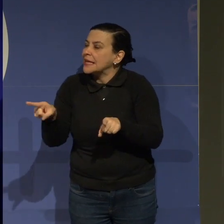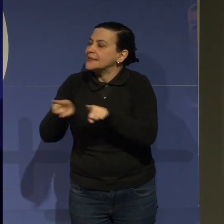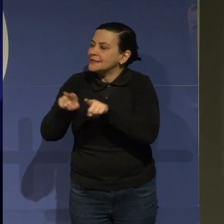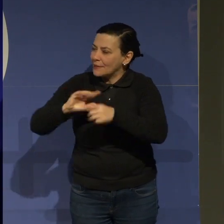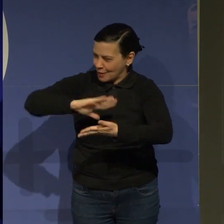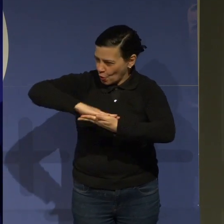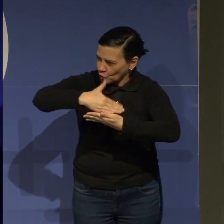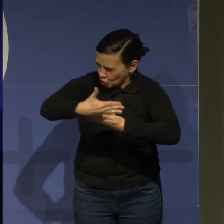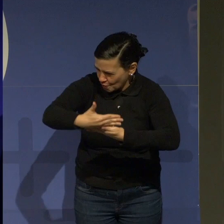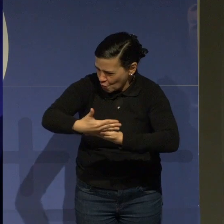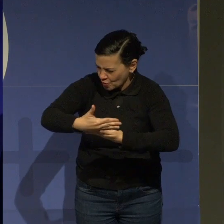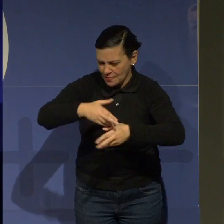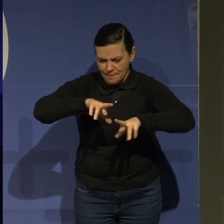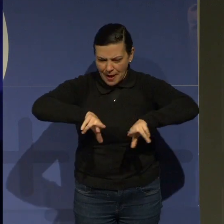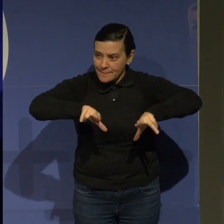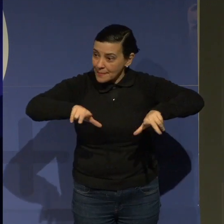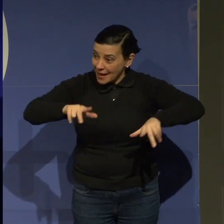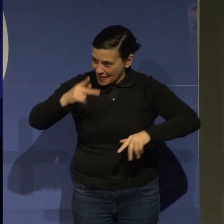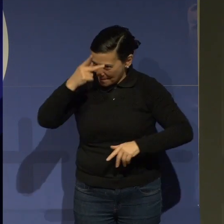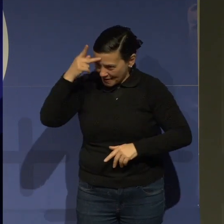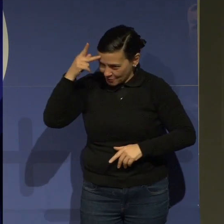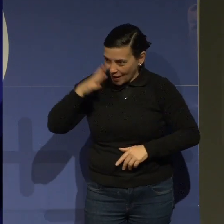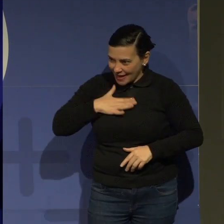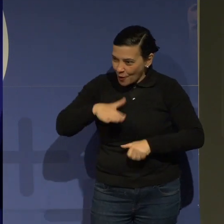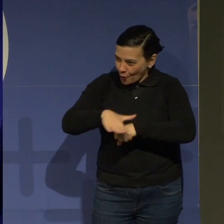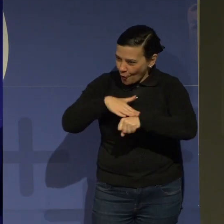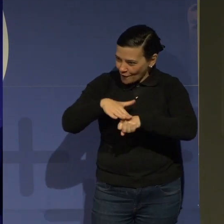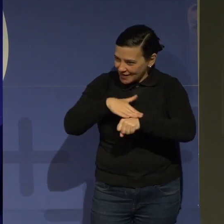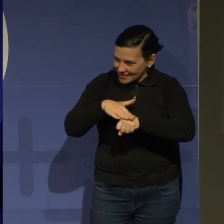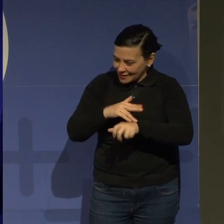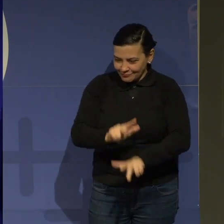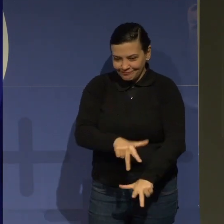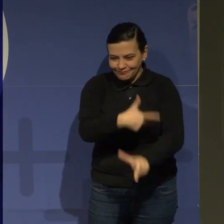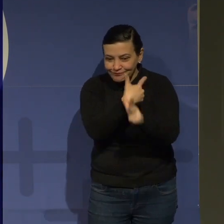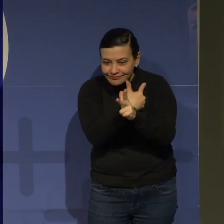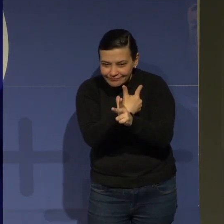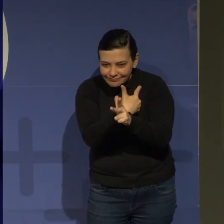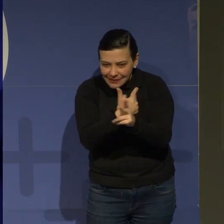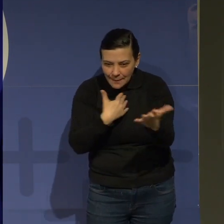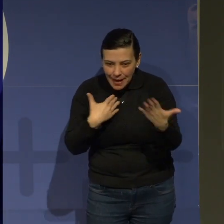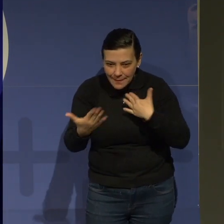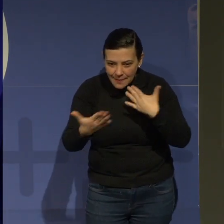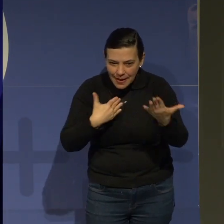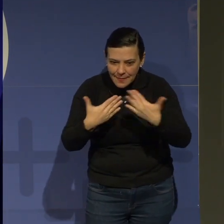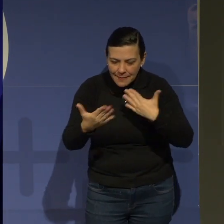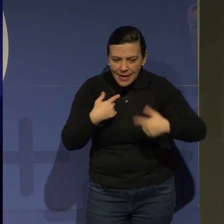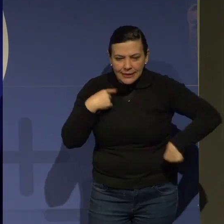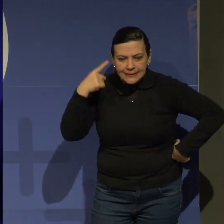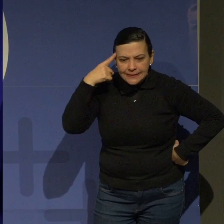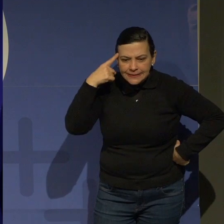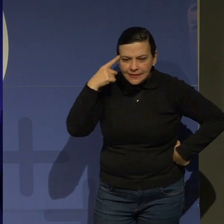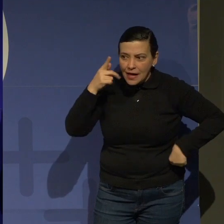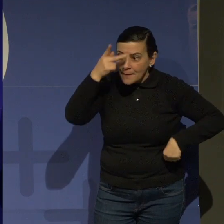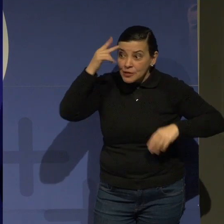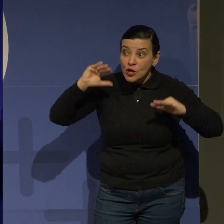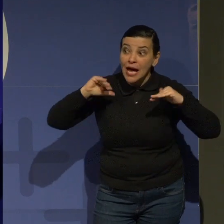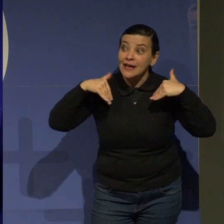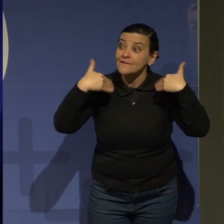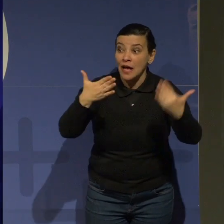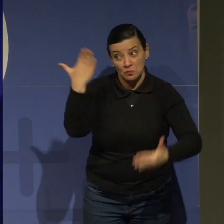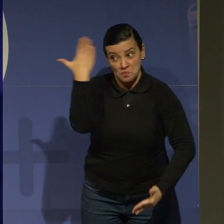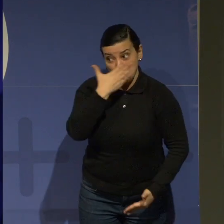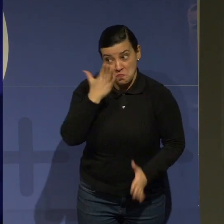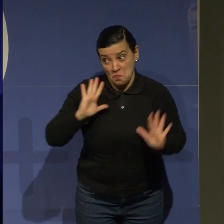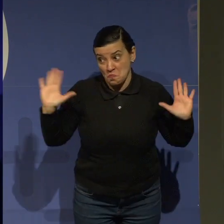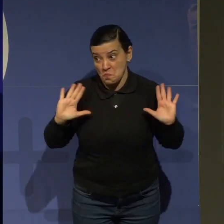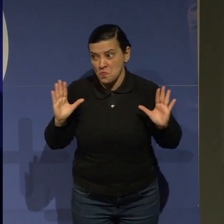notebook, enfim, que seja do outro lado da tela, e pensar como que eu posso tornar essa informação mais acessível para essa